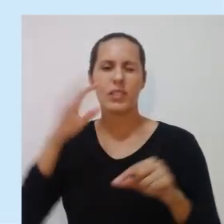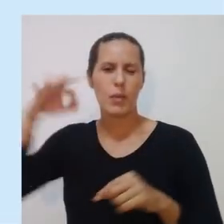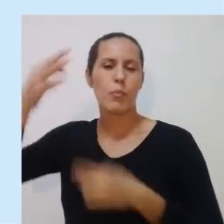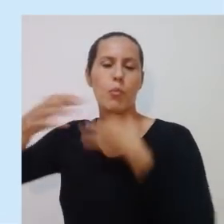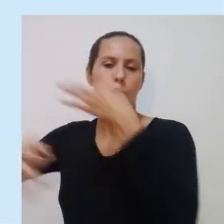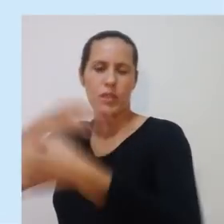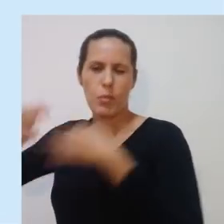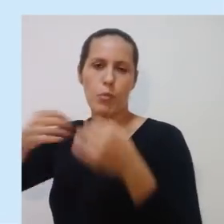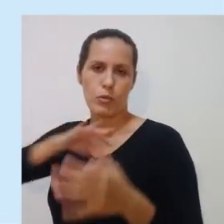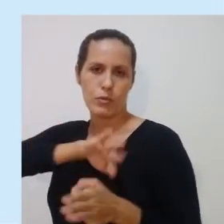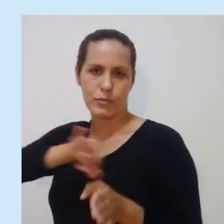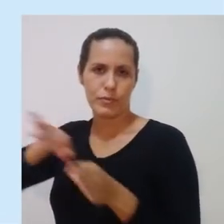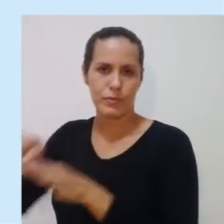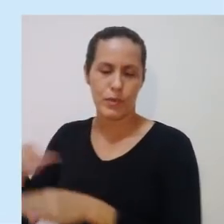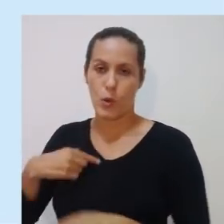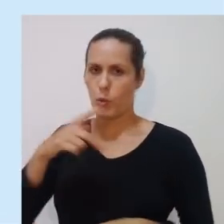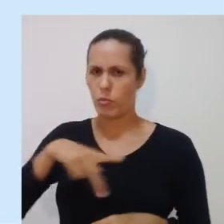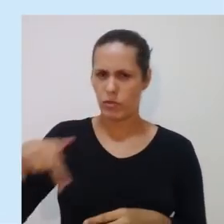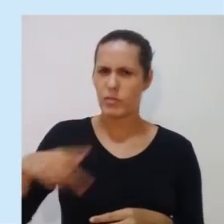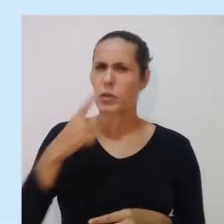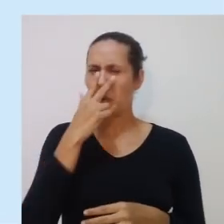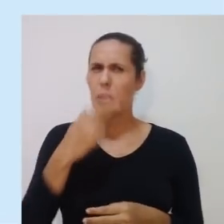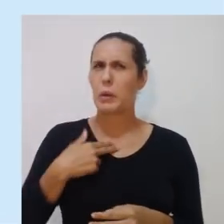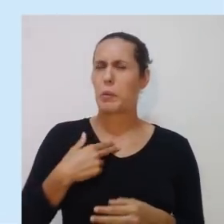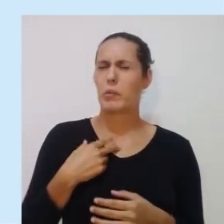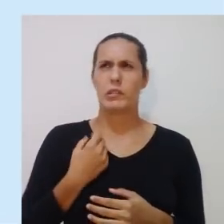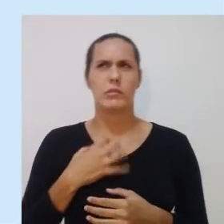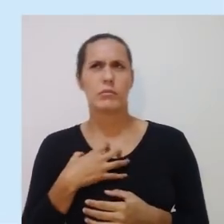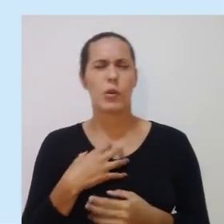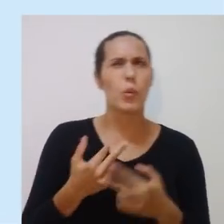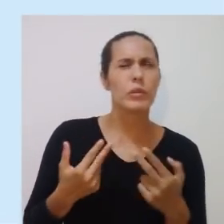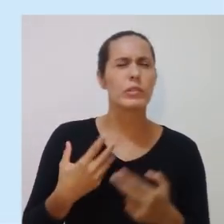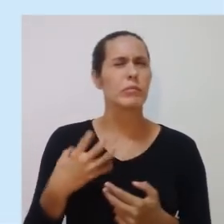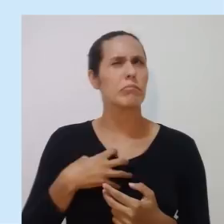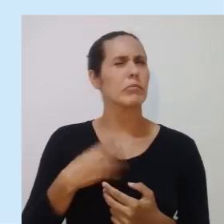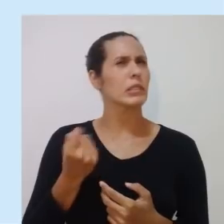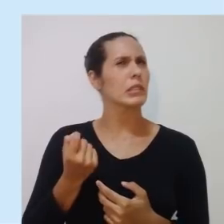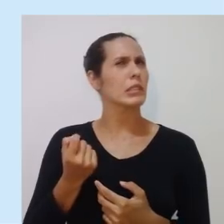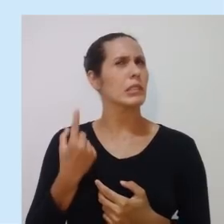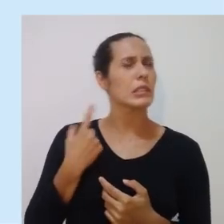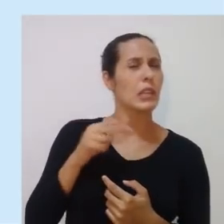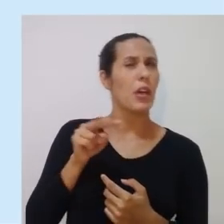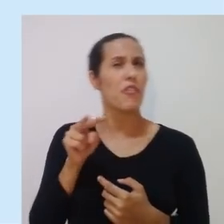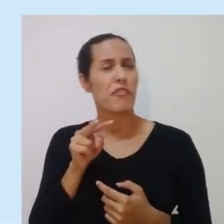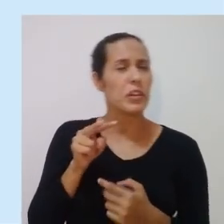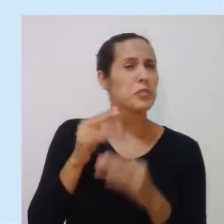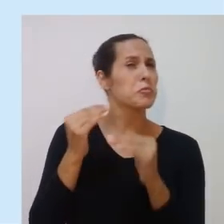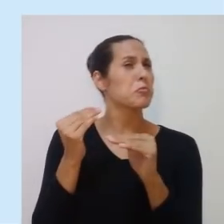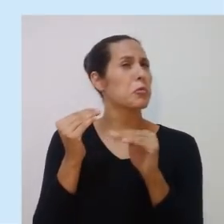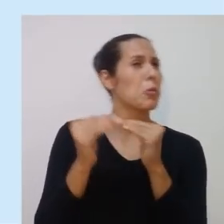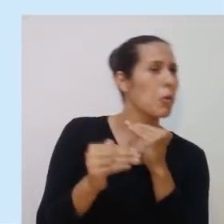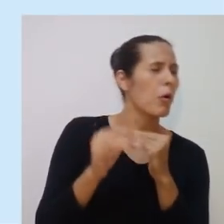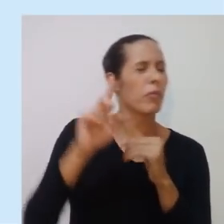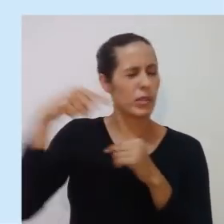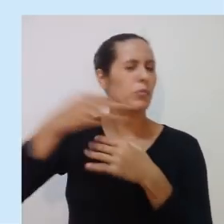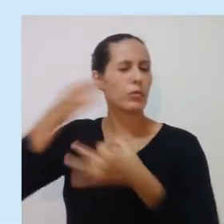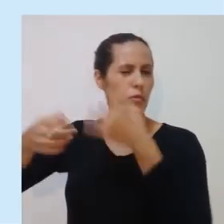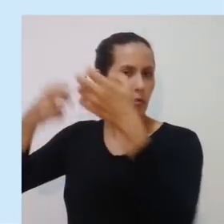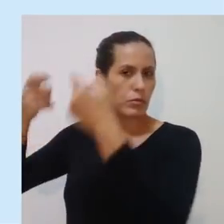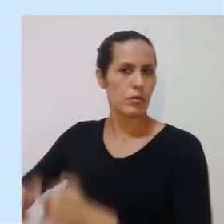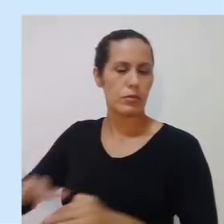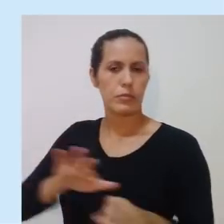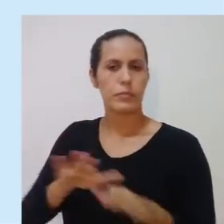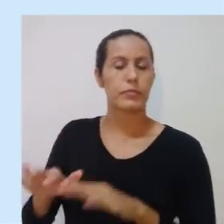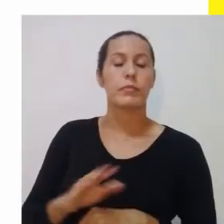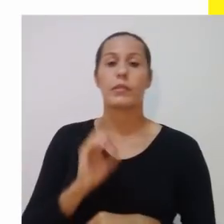digo o que eu acho estranho. Eu, como professor, tenho uma estranheza, algo que eu vejo, não concordo muito, daqui a pouco eu vou dizer